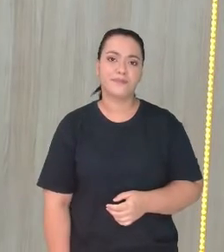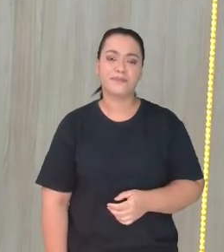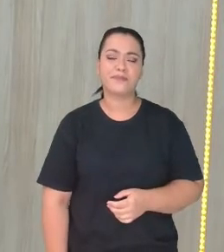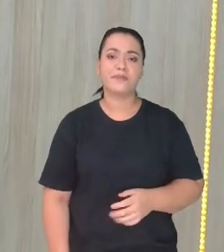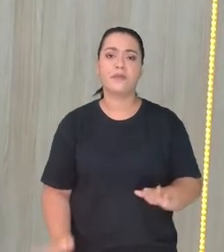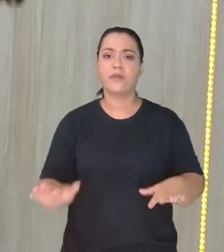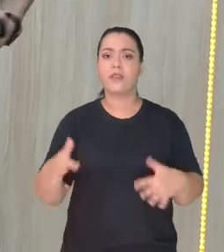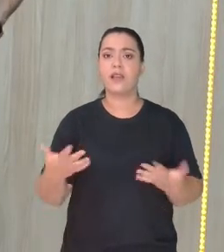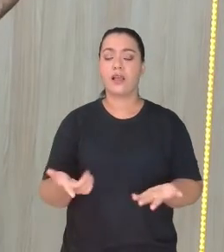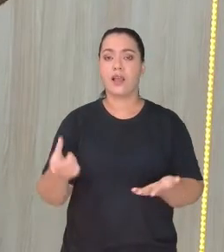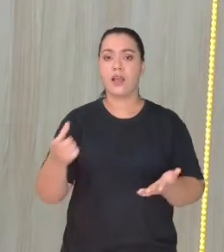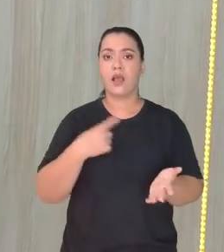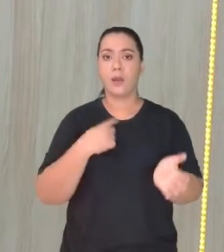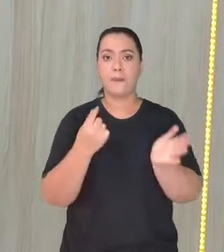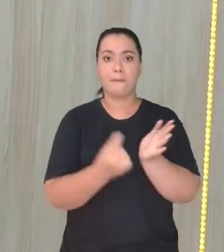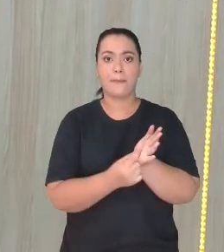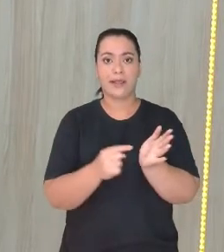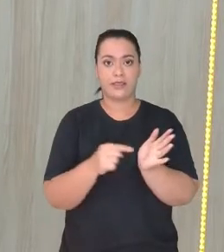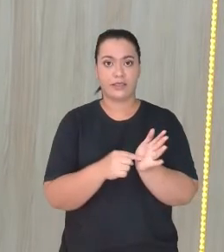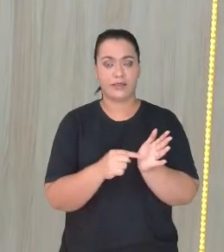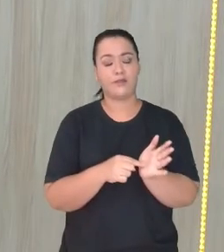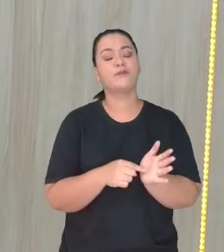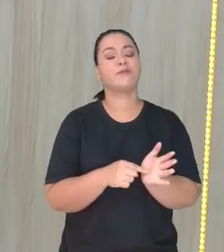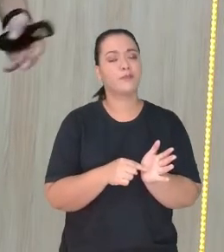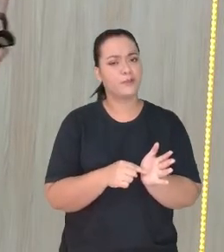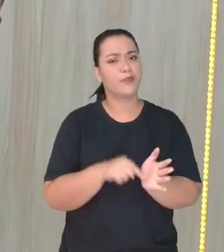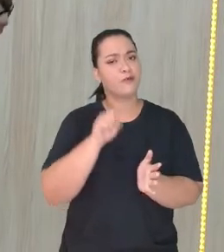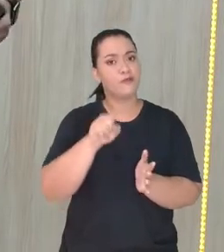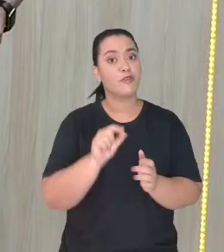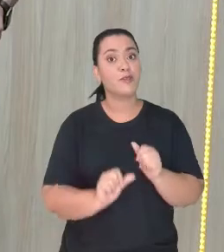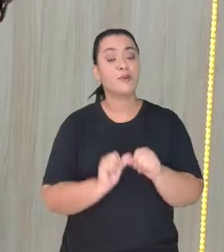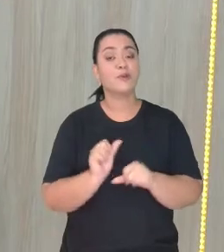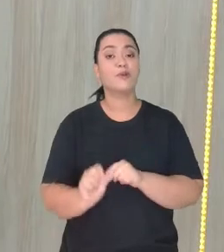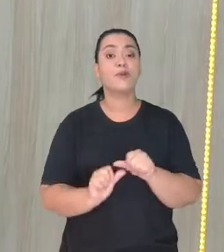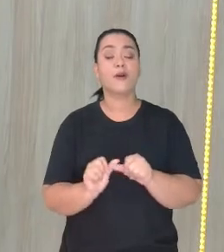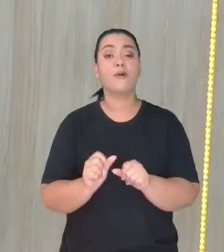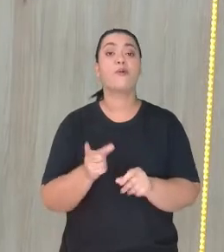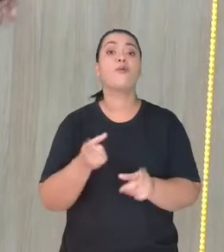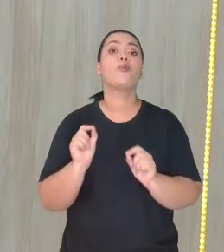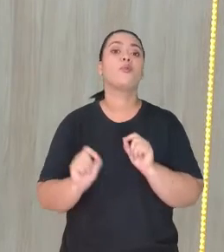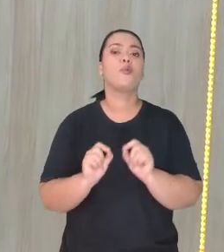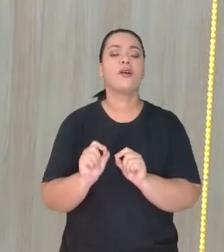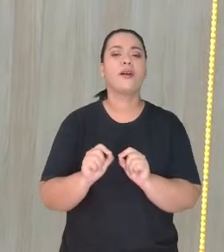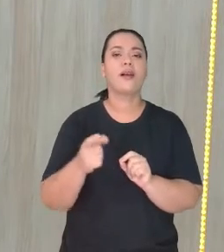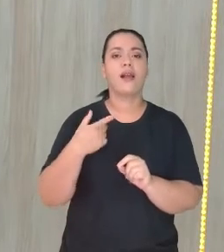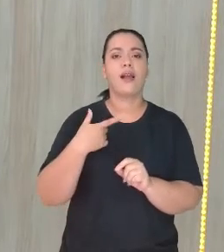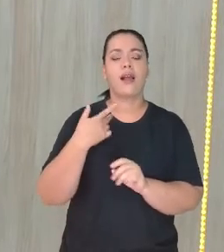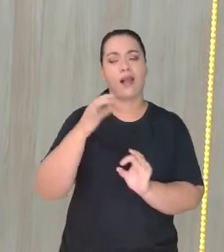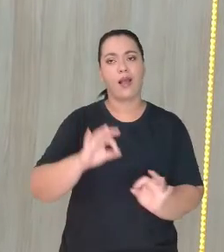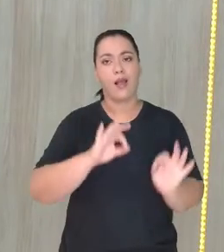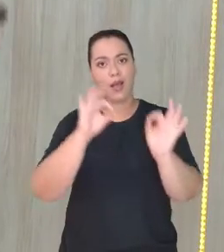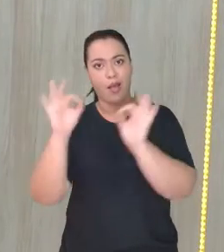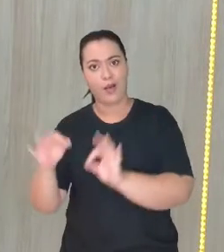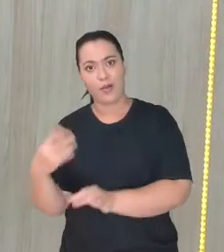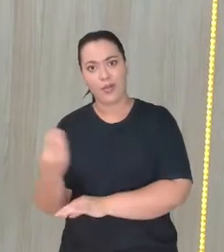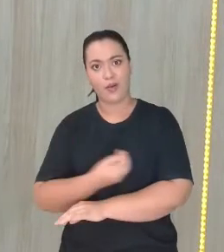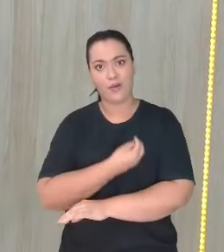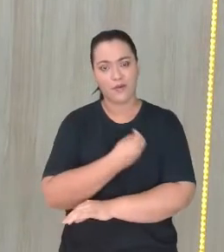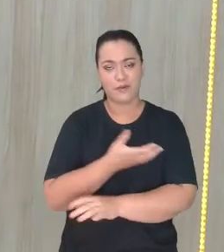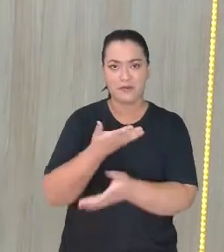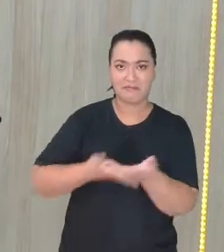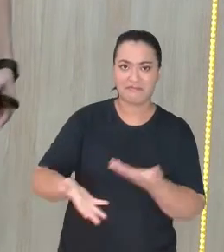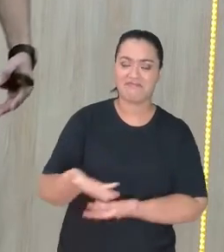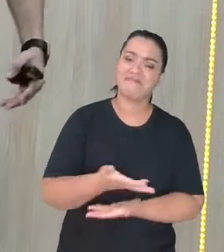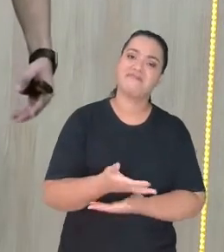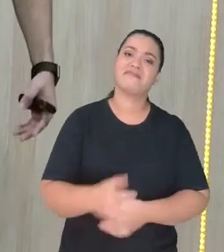é com o aplicativo, certo, que você transforma essa aula aí em uma videoaula para uma aula ao vivo,